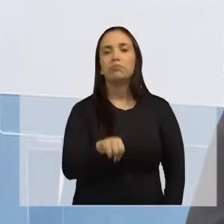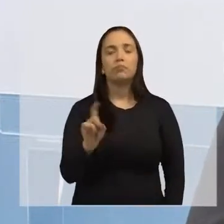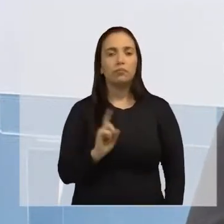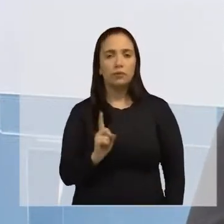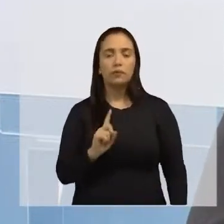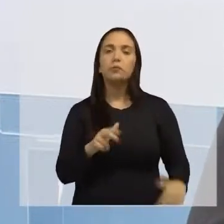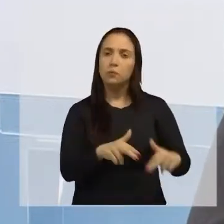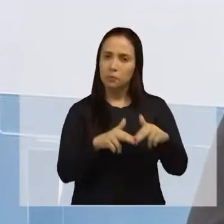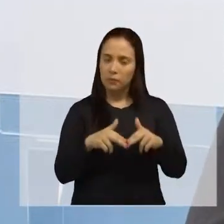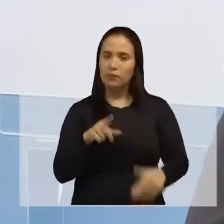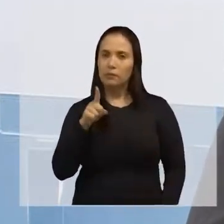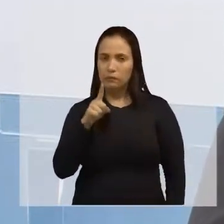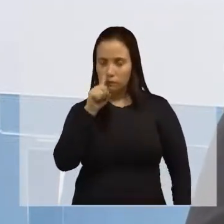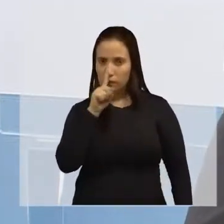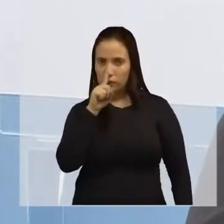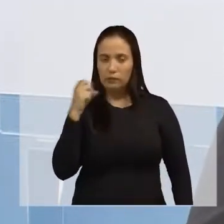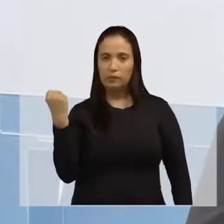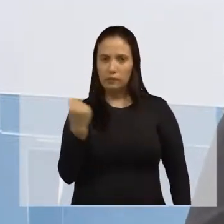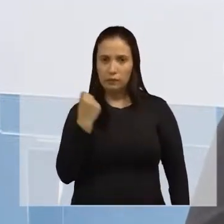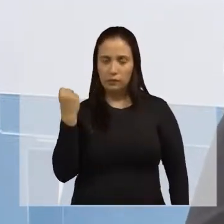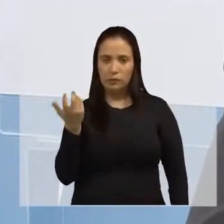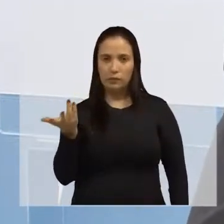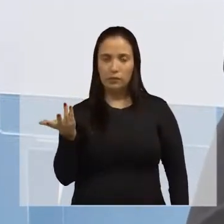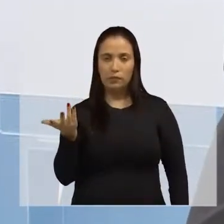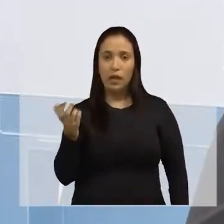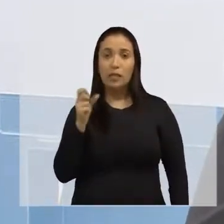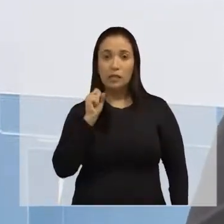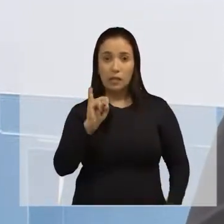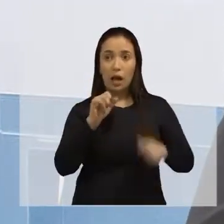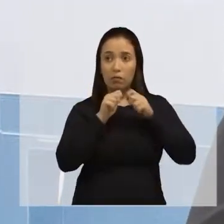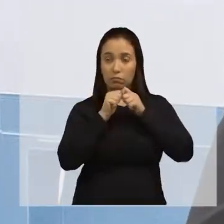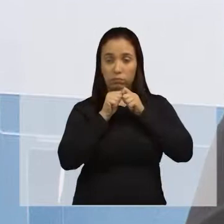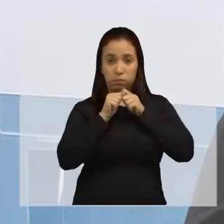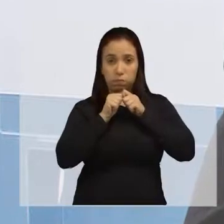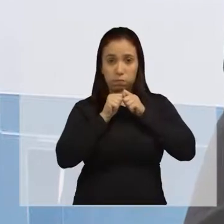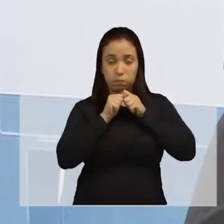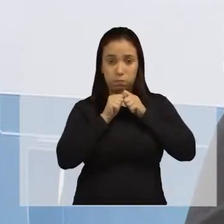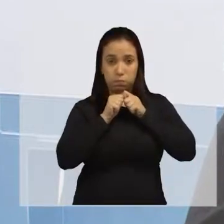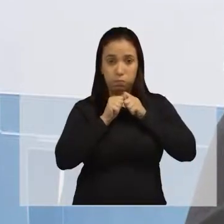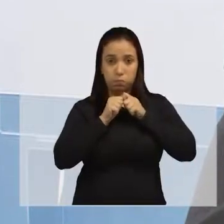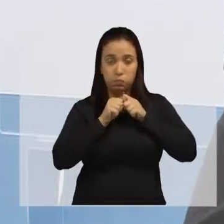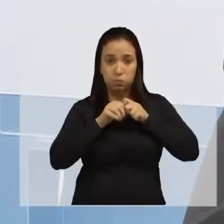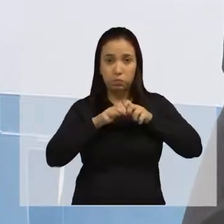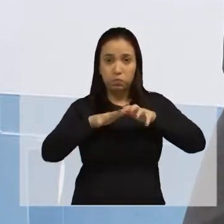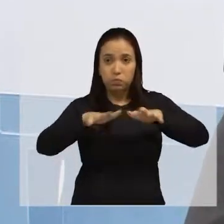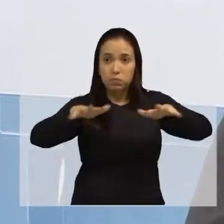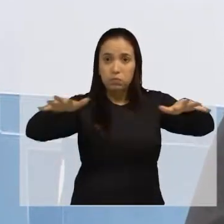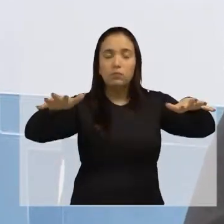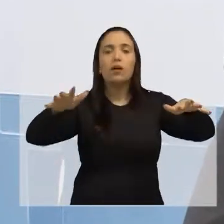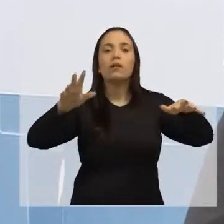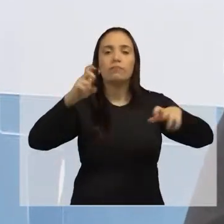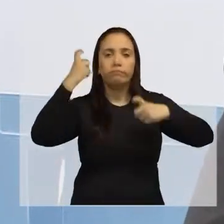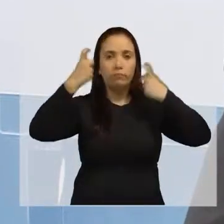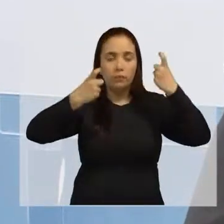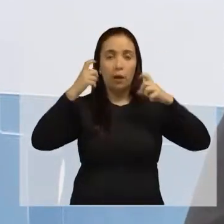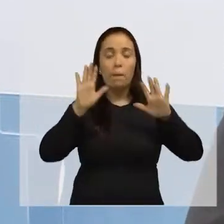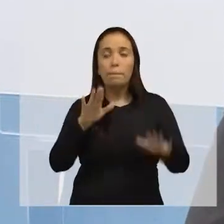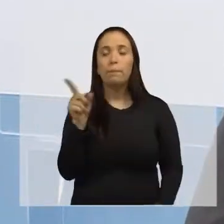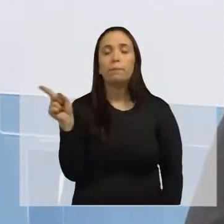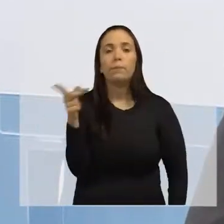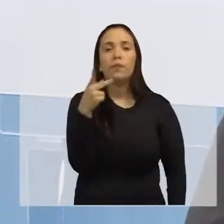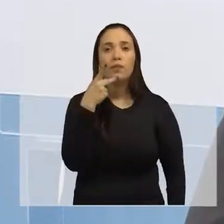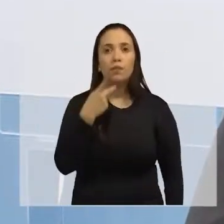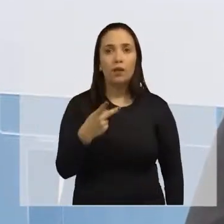da situação. Se isso for replicado a nível nacional nas eleições de 2018, isso é preocupante. Mas o Luiz coloca uma coisa